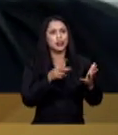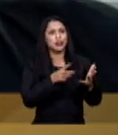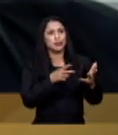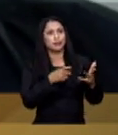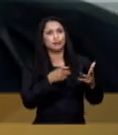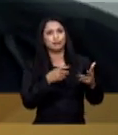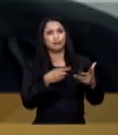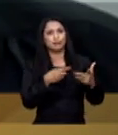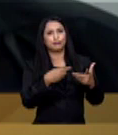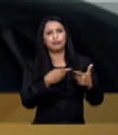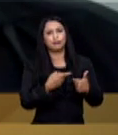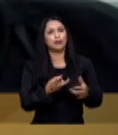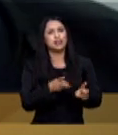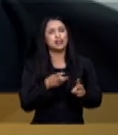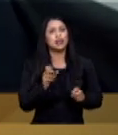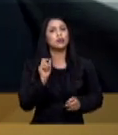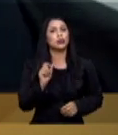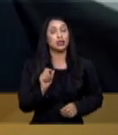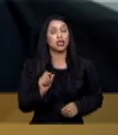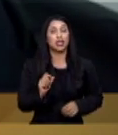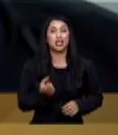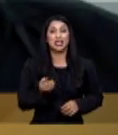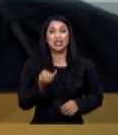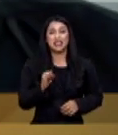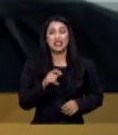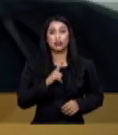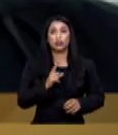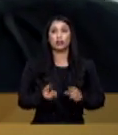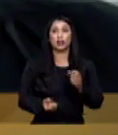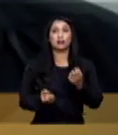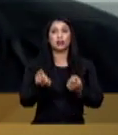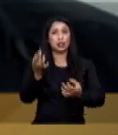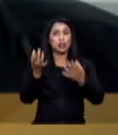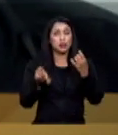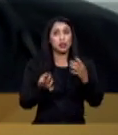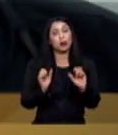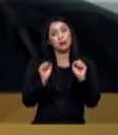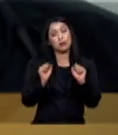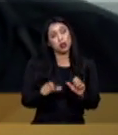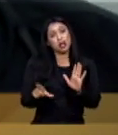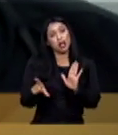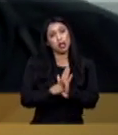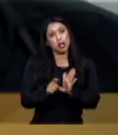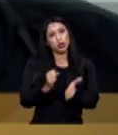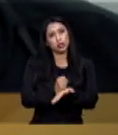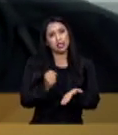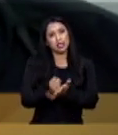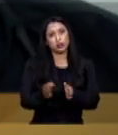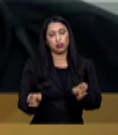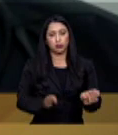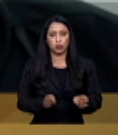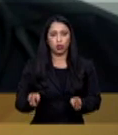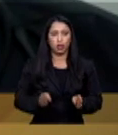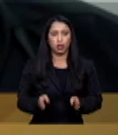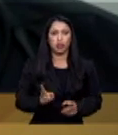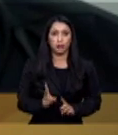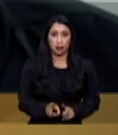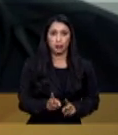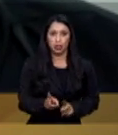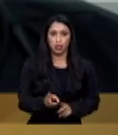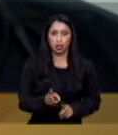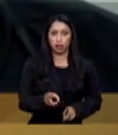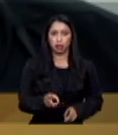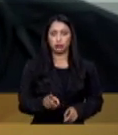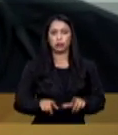de circunstâncias excepcionais, e são essas que eu mencionei, até é possível que a lei preveja a contratação temporária para funções permanentes do